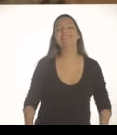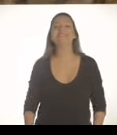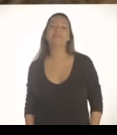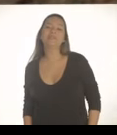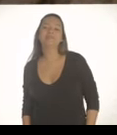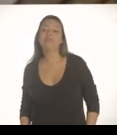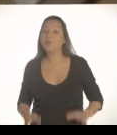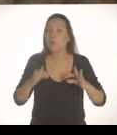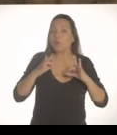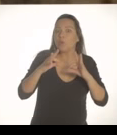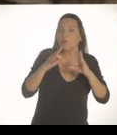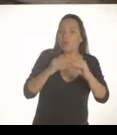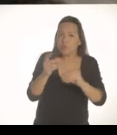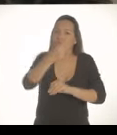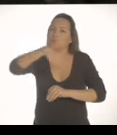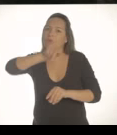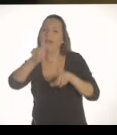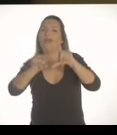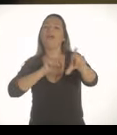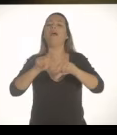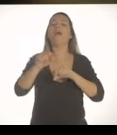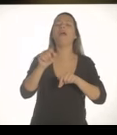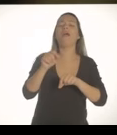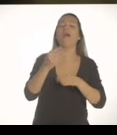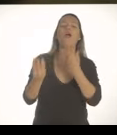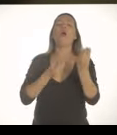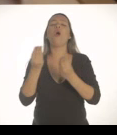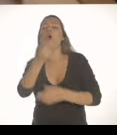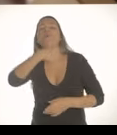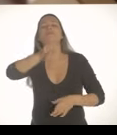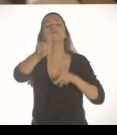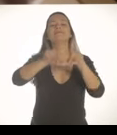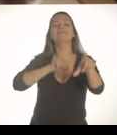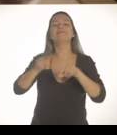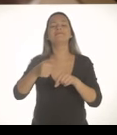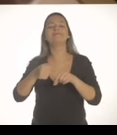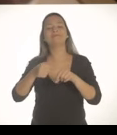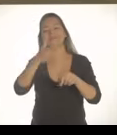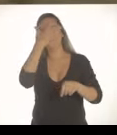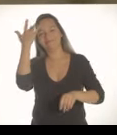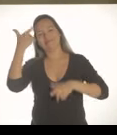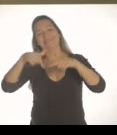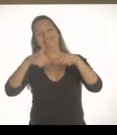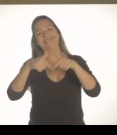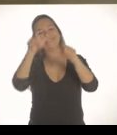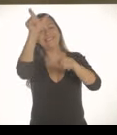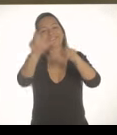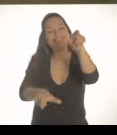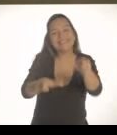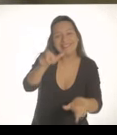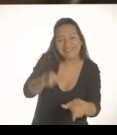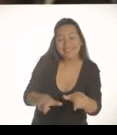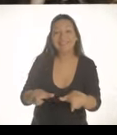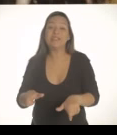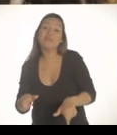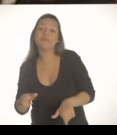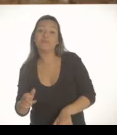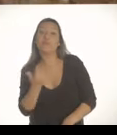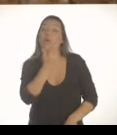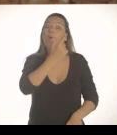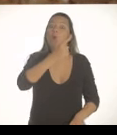primavera que já começou. Toda escolha tem lado, e o nosso lado é